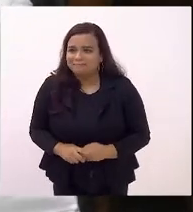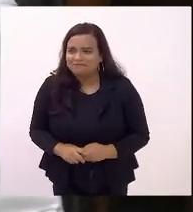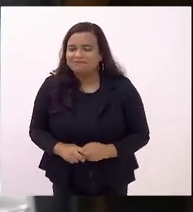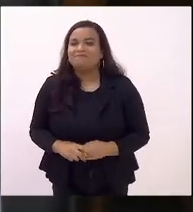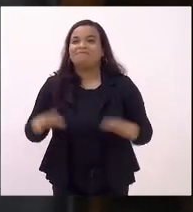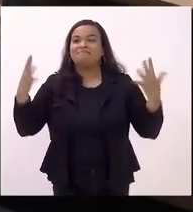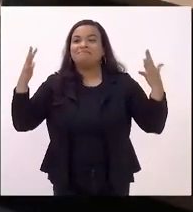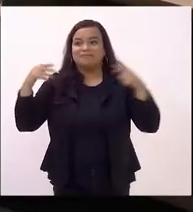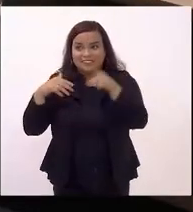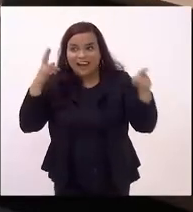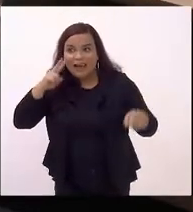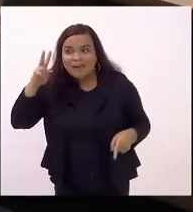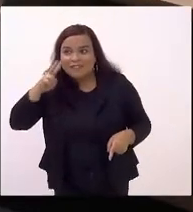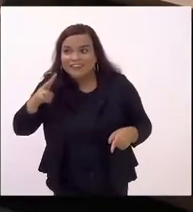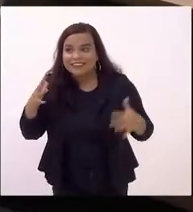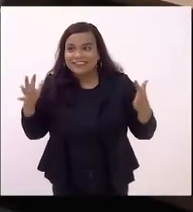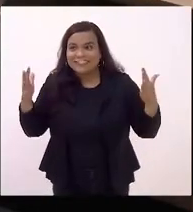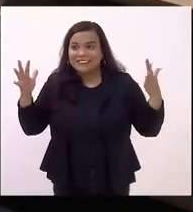Lembram disso?